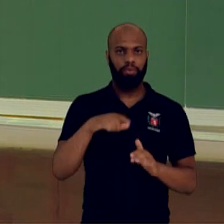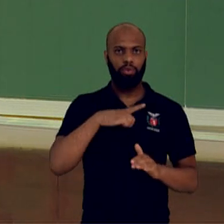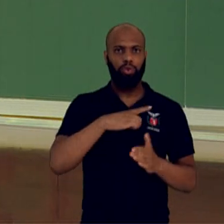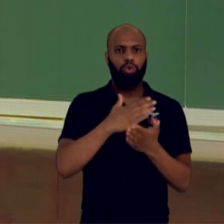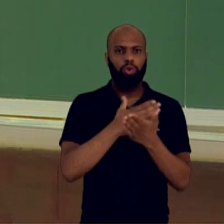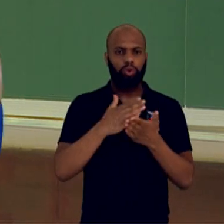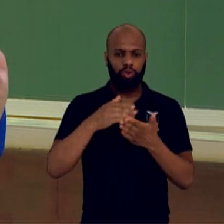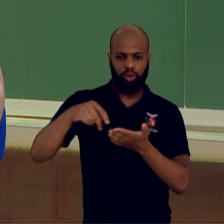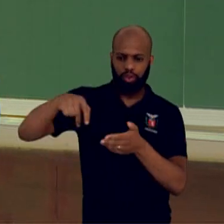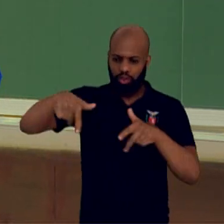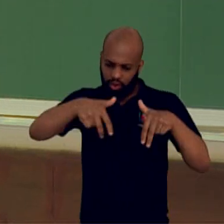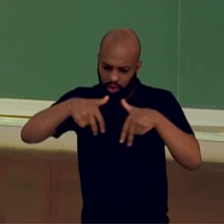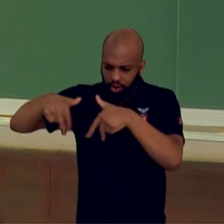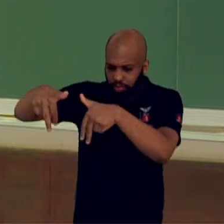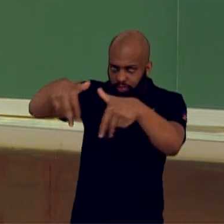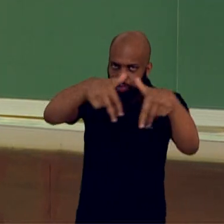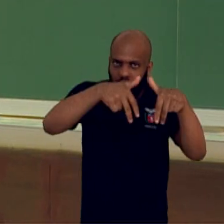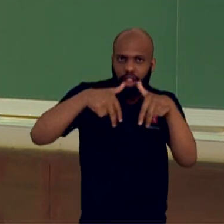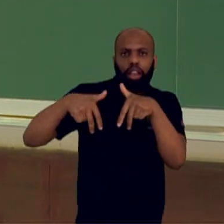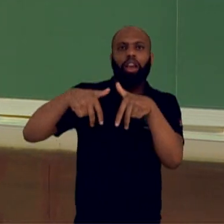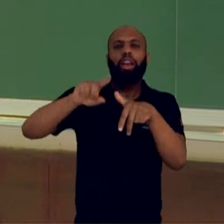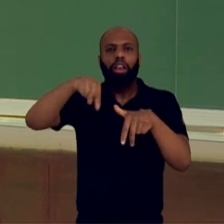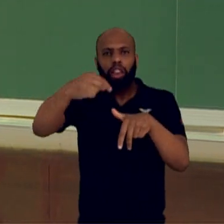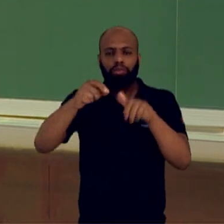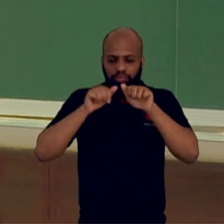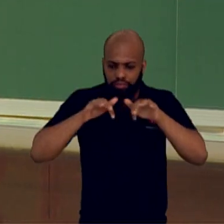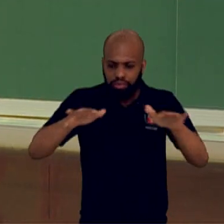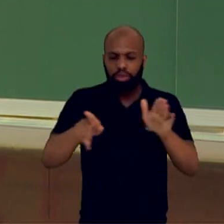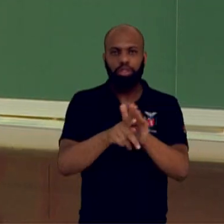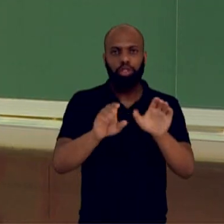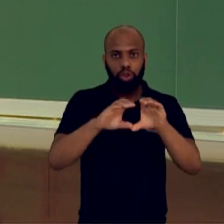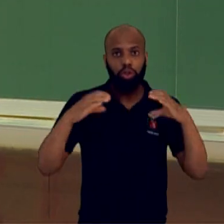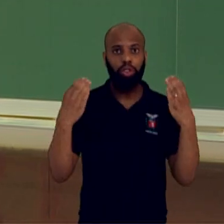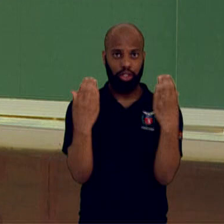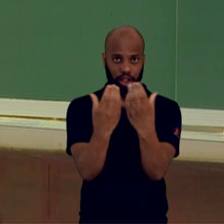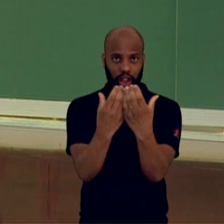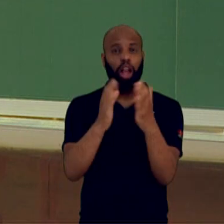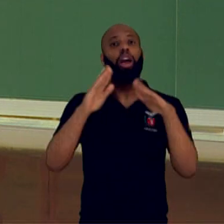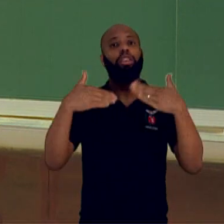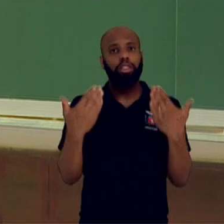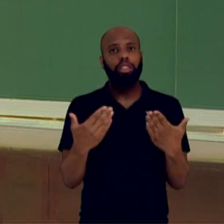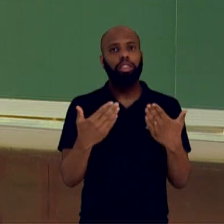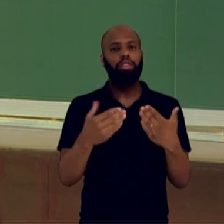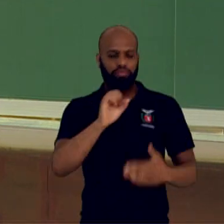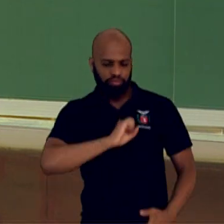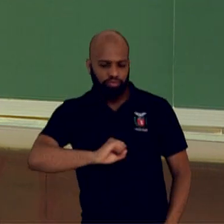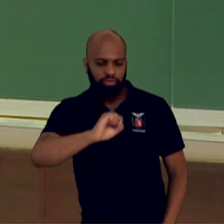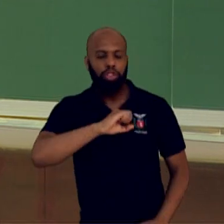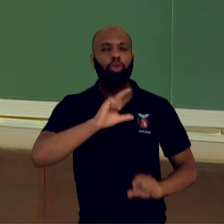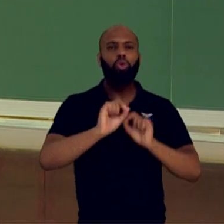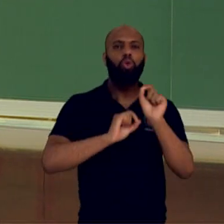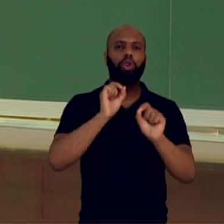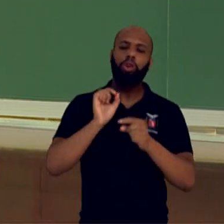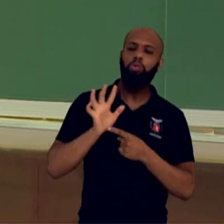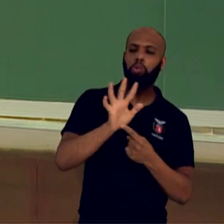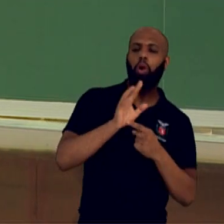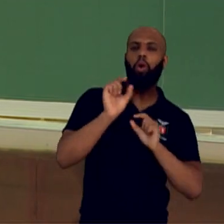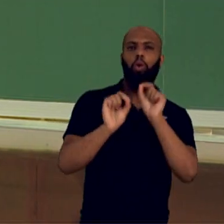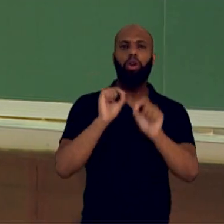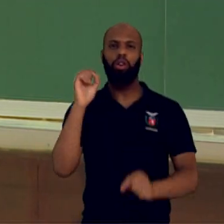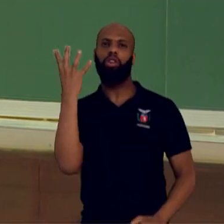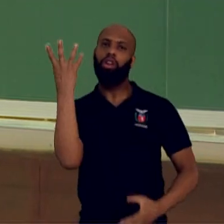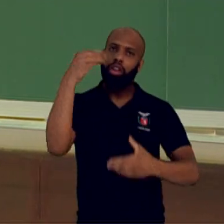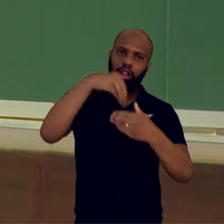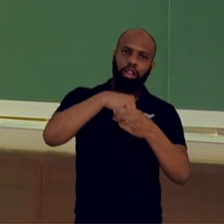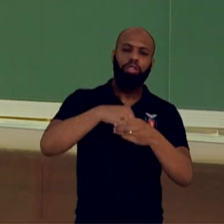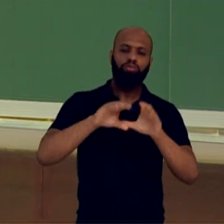dos bailes dentro do canecão para as comunidades, ela reflete, né, o funk reflete, né, o que acontece nas comunidades